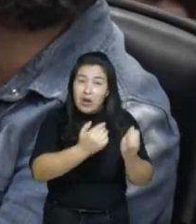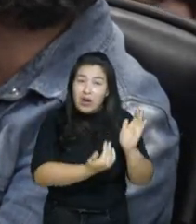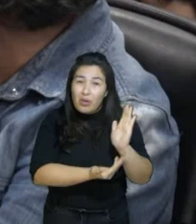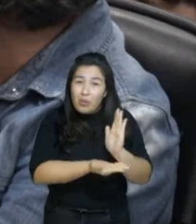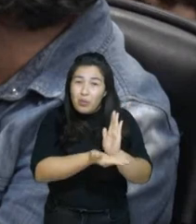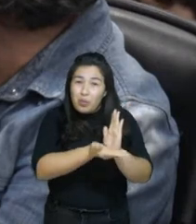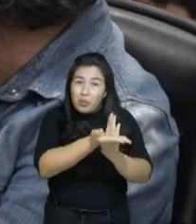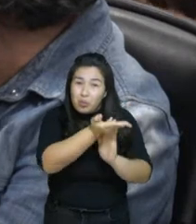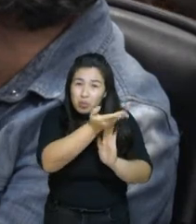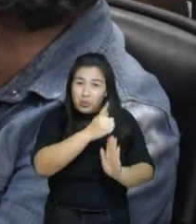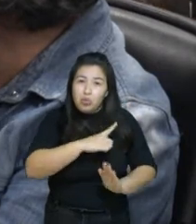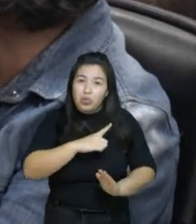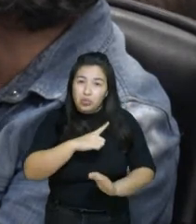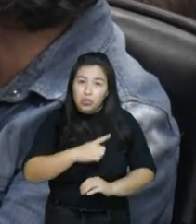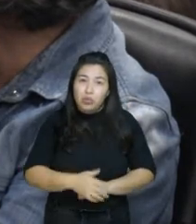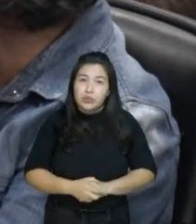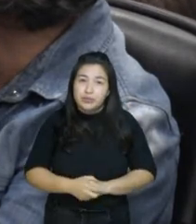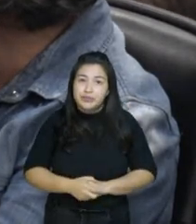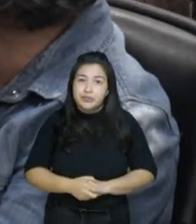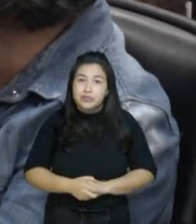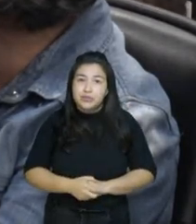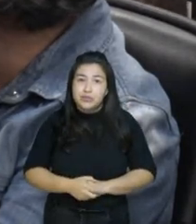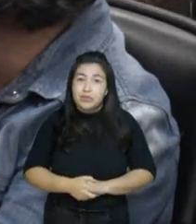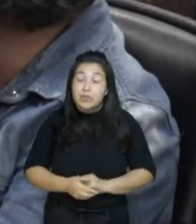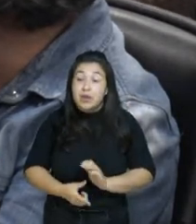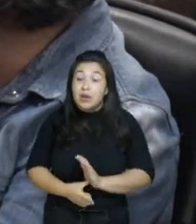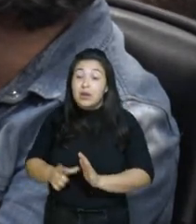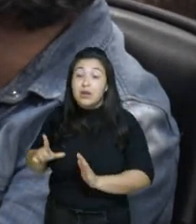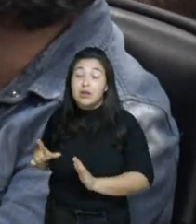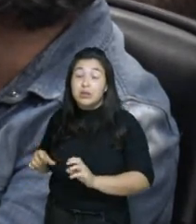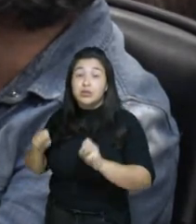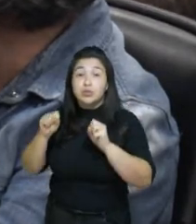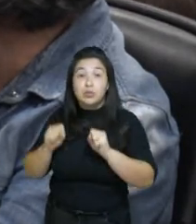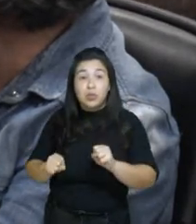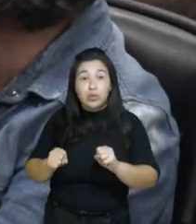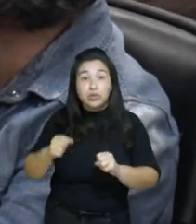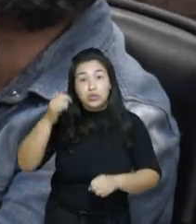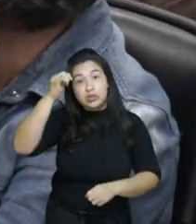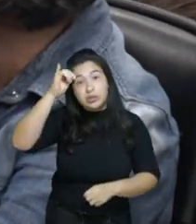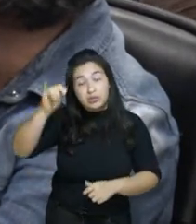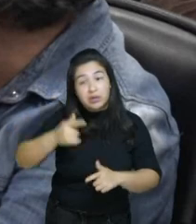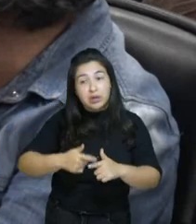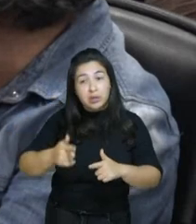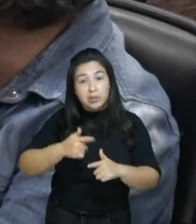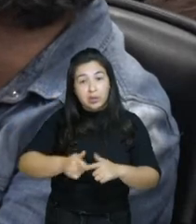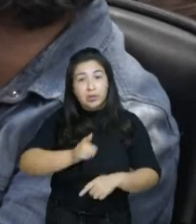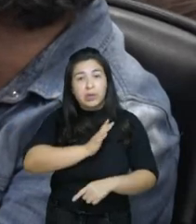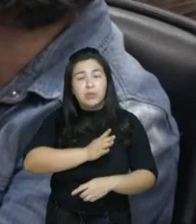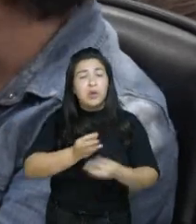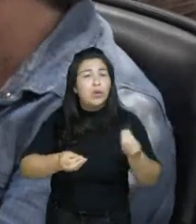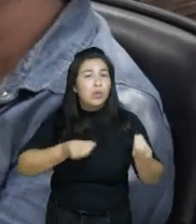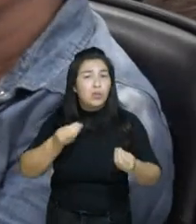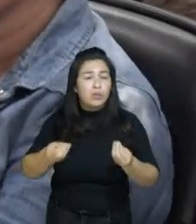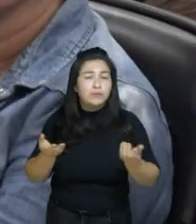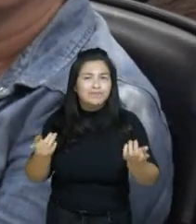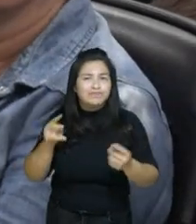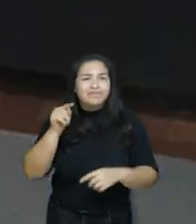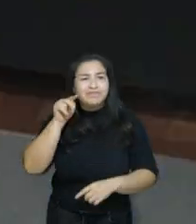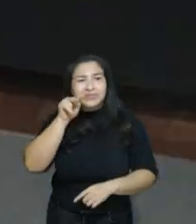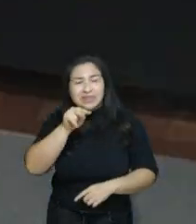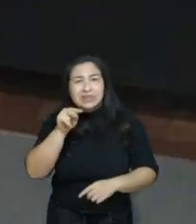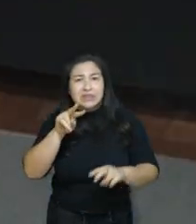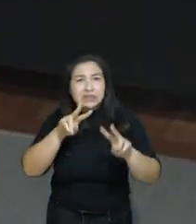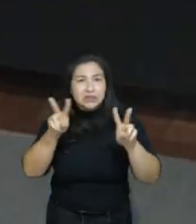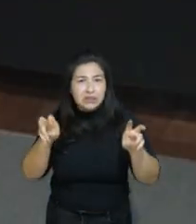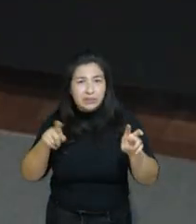aumento, né. Então, que atividades prévias podemos tentar minimizar essa situação? Então, para esse caso específico, eu tenho um